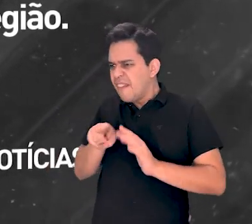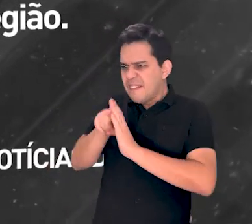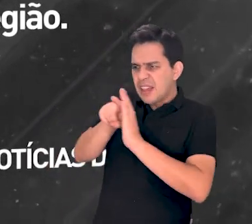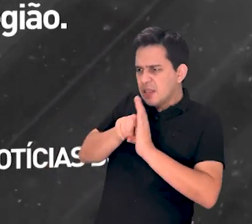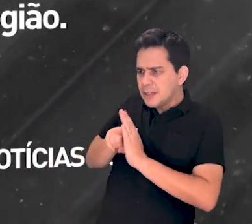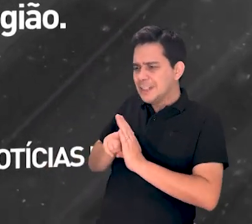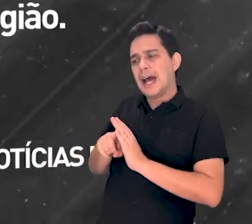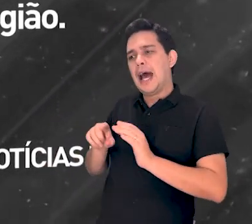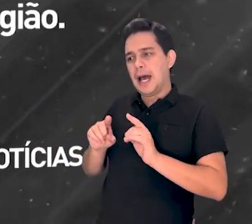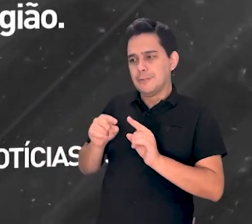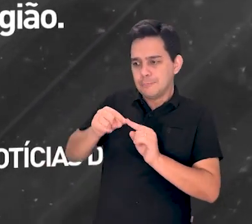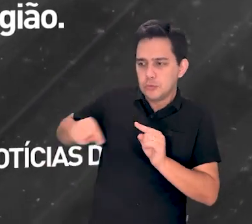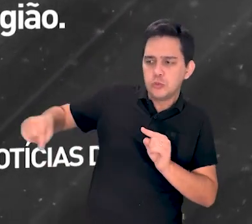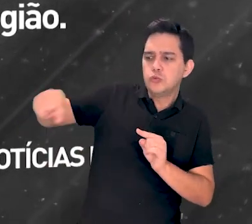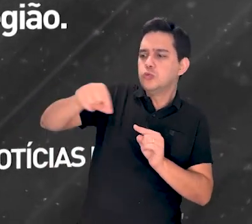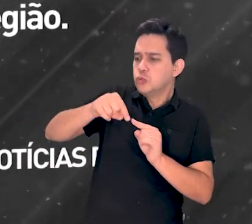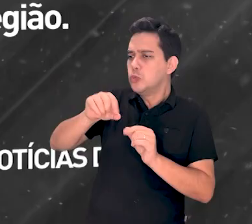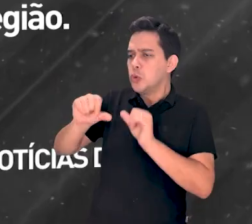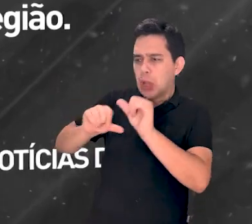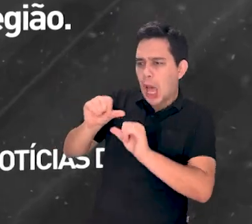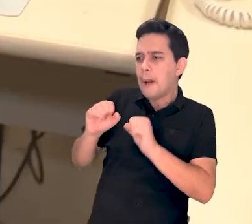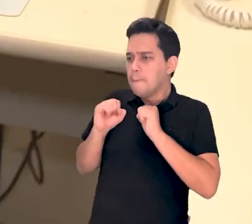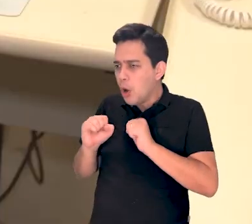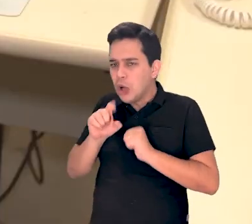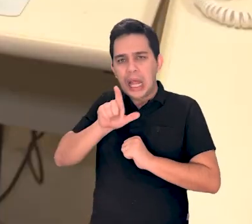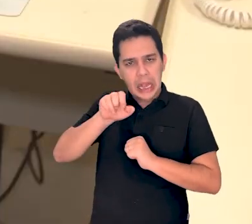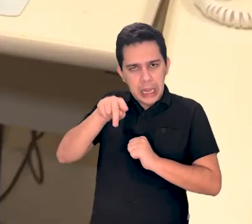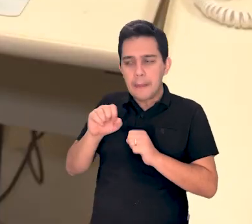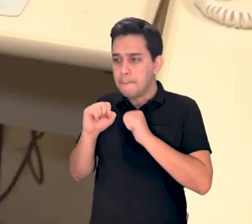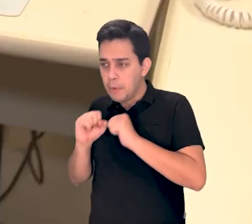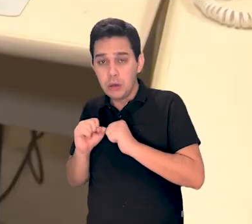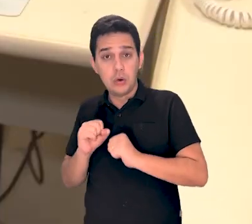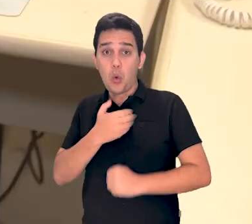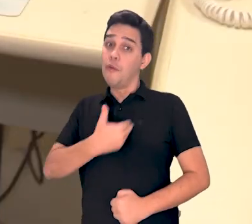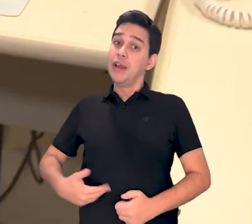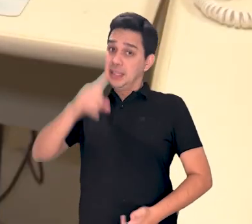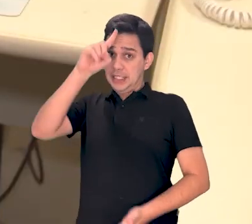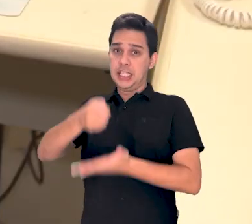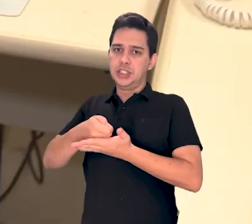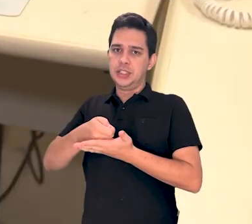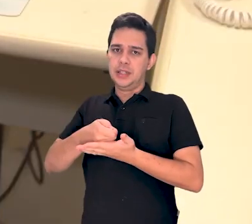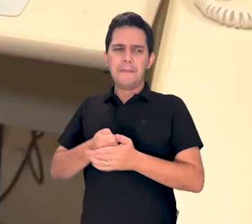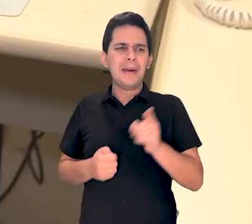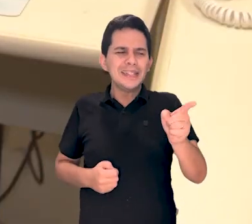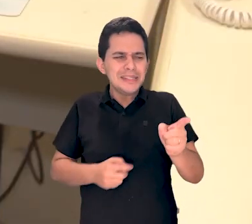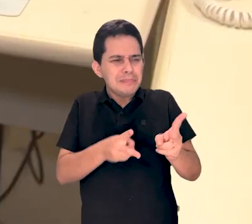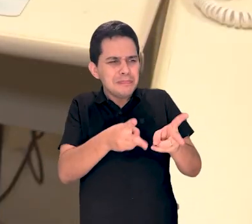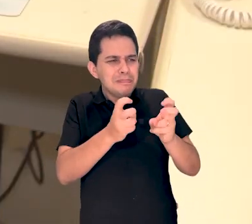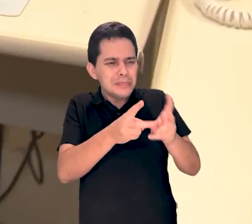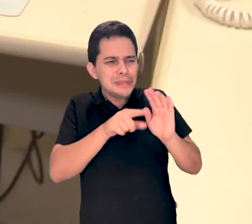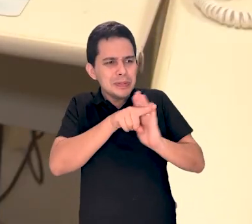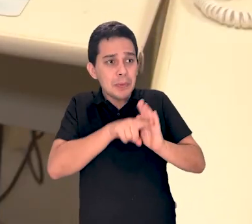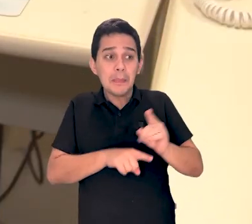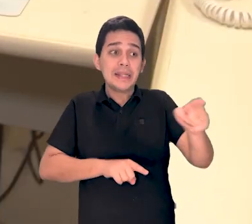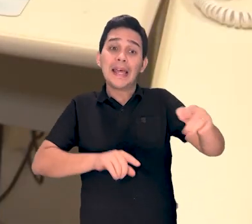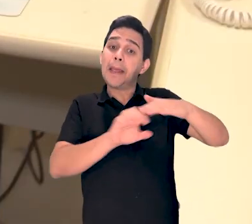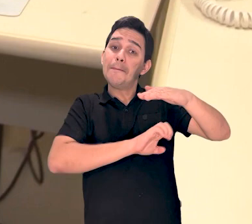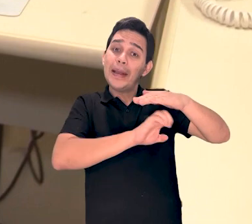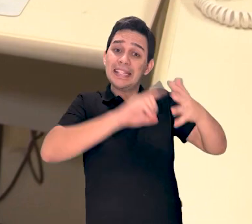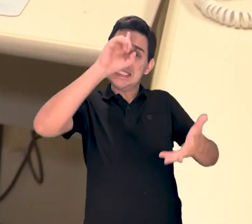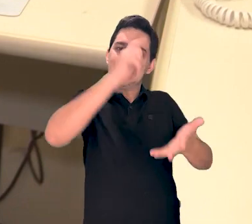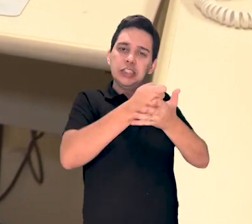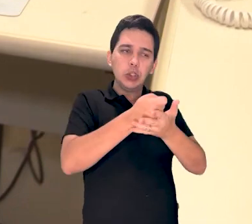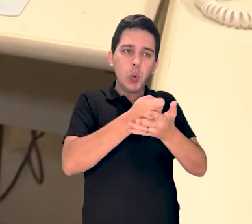que ele não é o dono do serviço ele não está ali para adequar as suas necessidades ao serviço ao